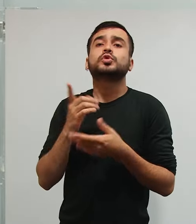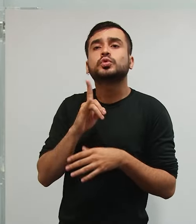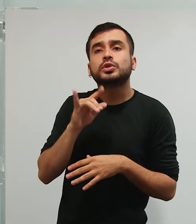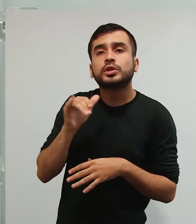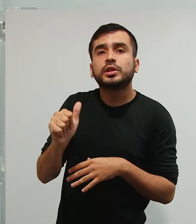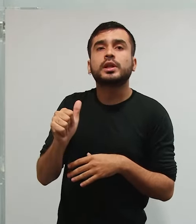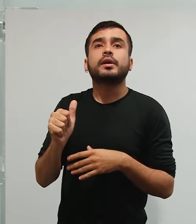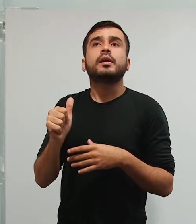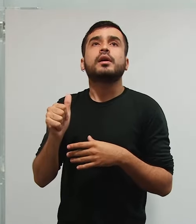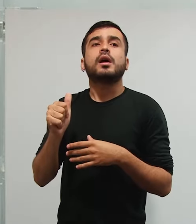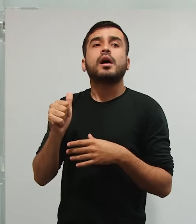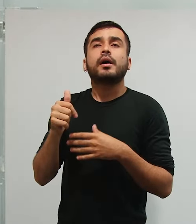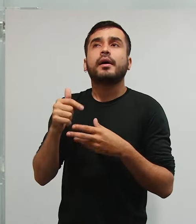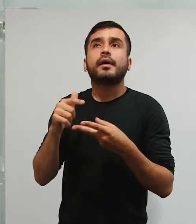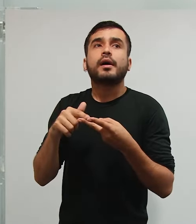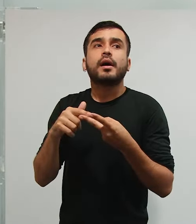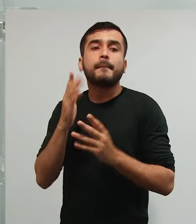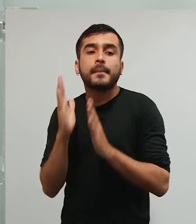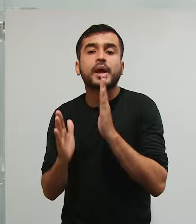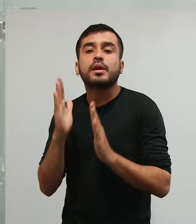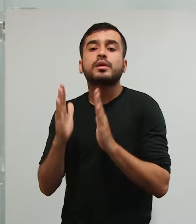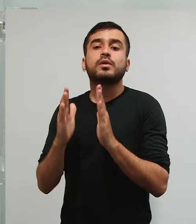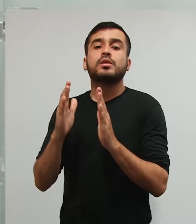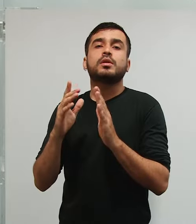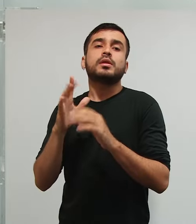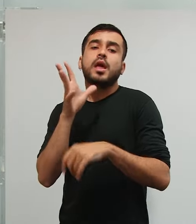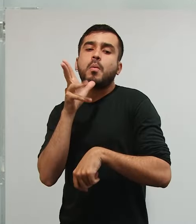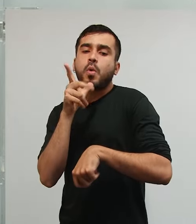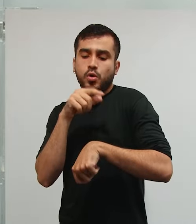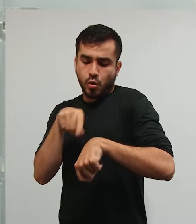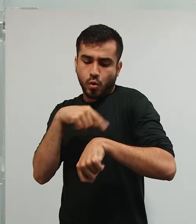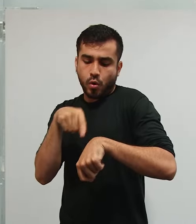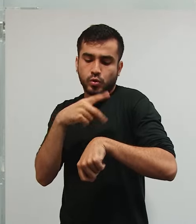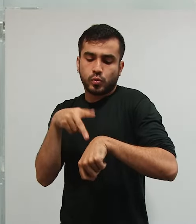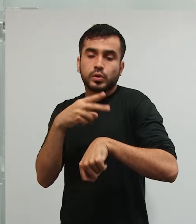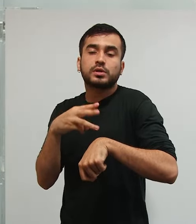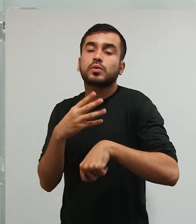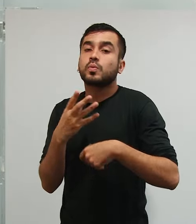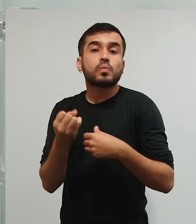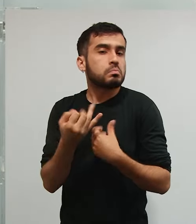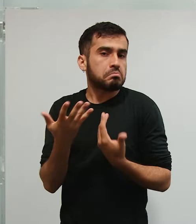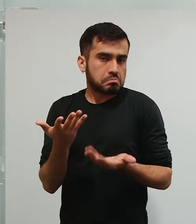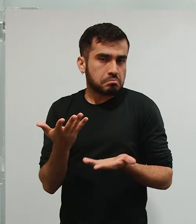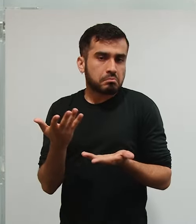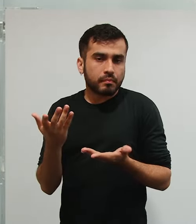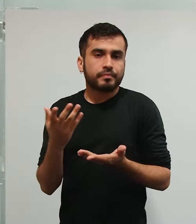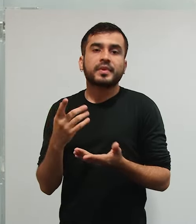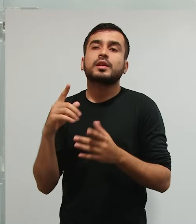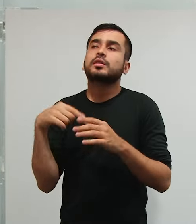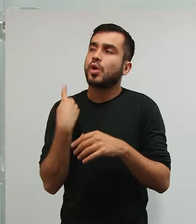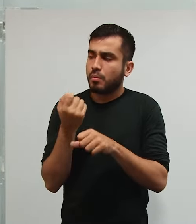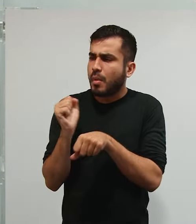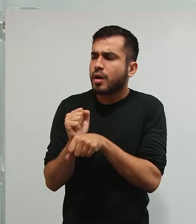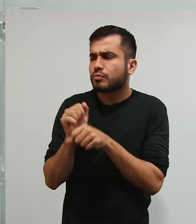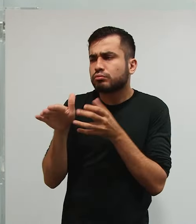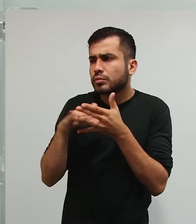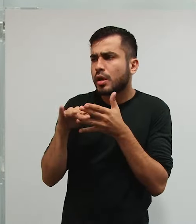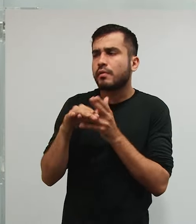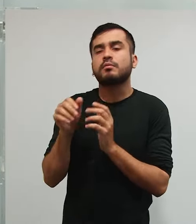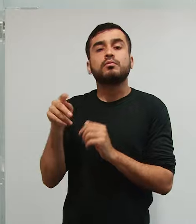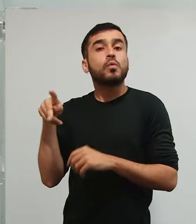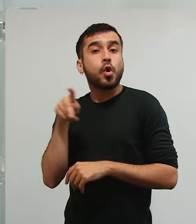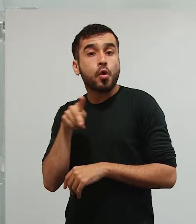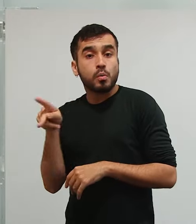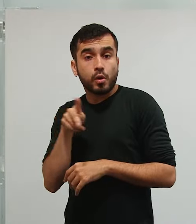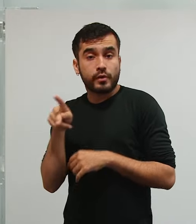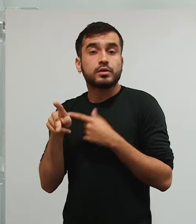com o professor fulano de tal, no dia tal, durante tal período. Essa entrevista durou tantas horas,